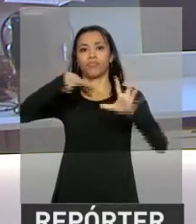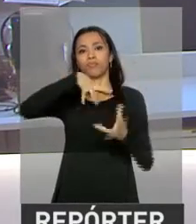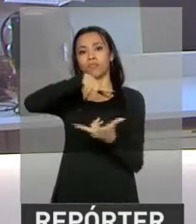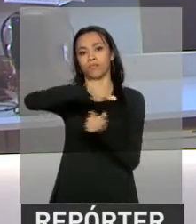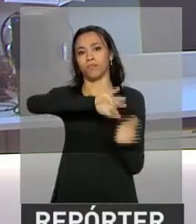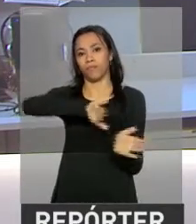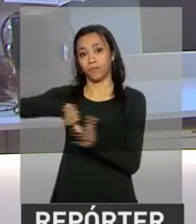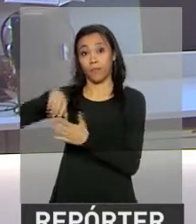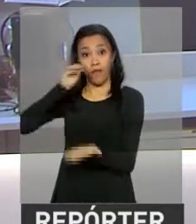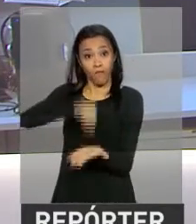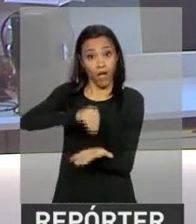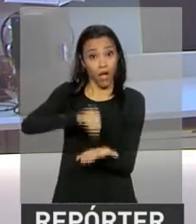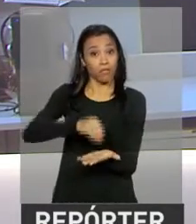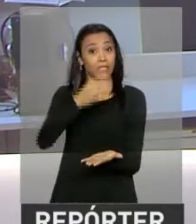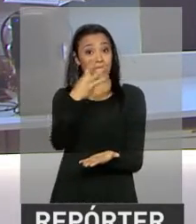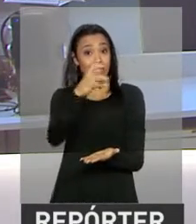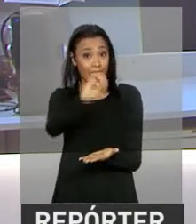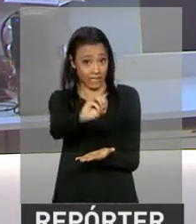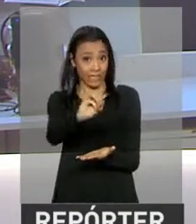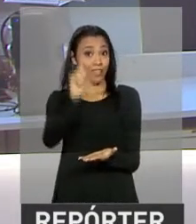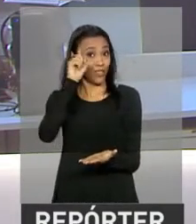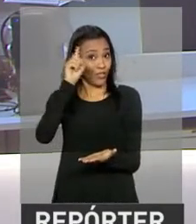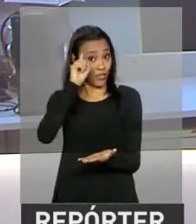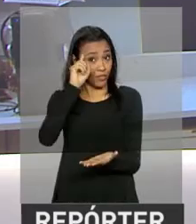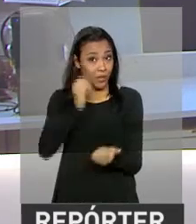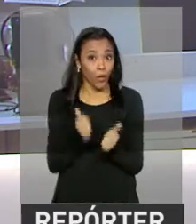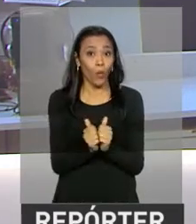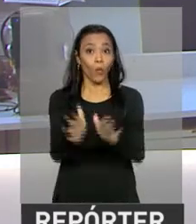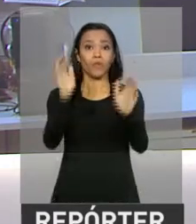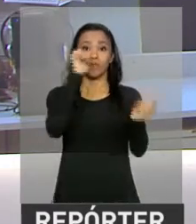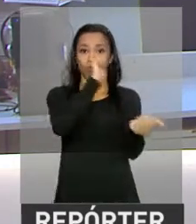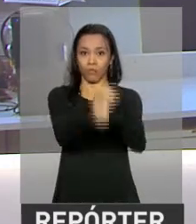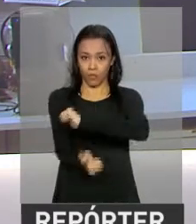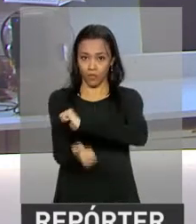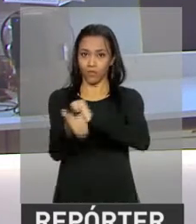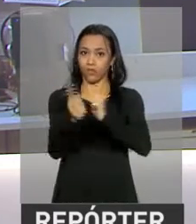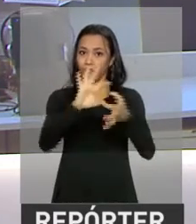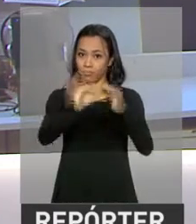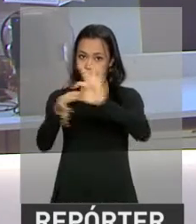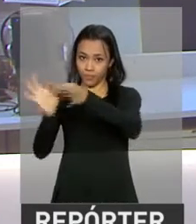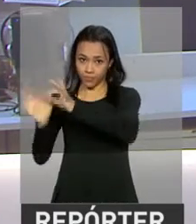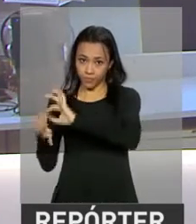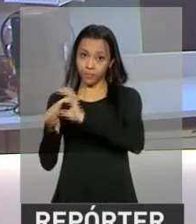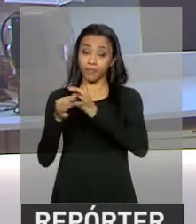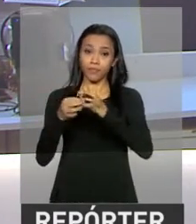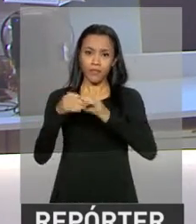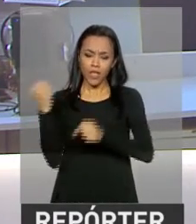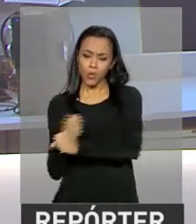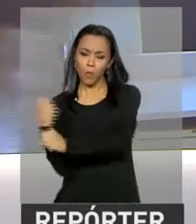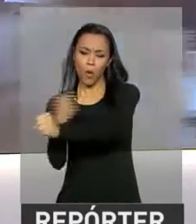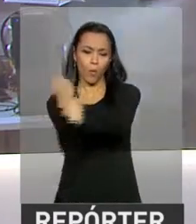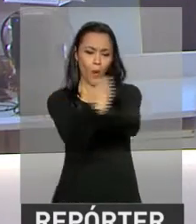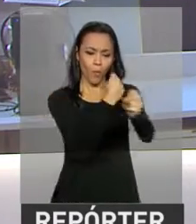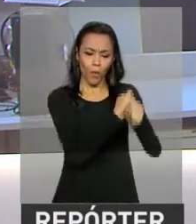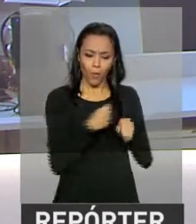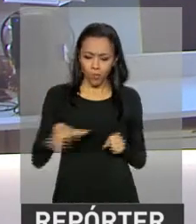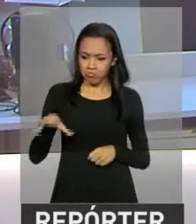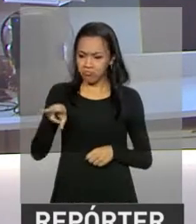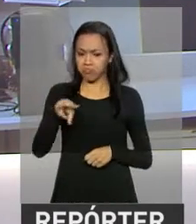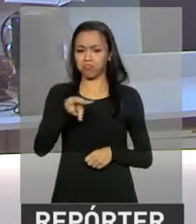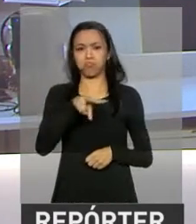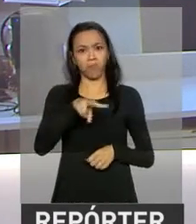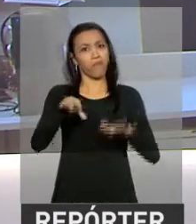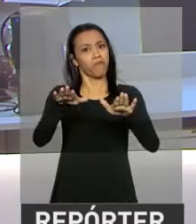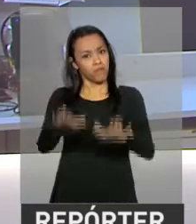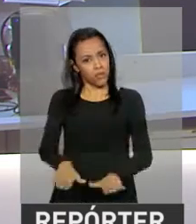Faltam 30 dias para os Jogos Olímpicos no Rio de Janeiro. As obras que modificaram parte da capital fluminense vão ficar como legado